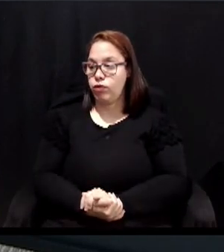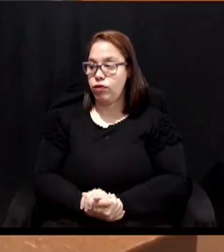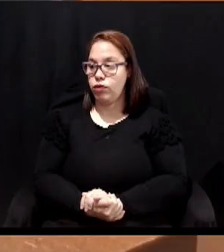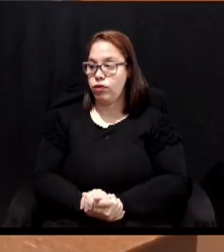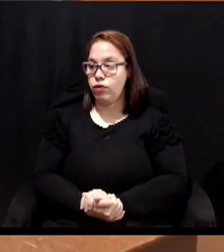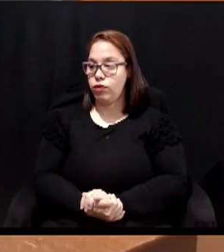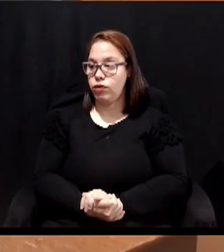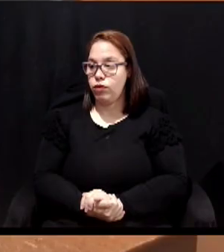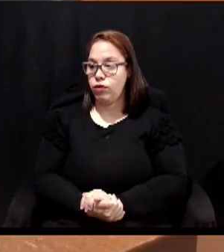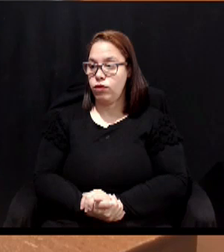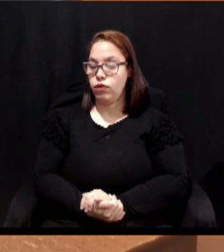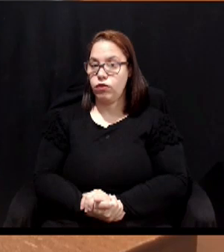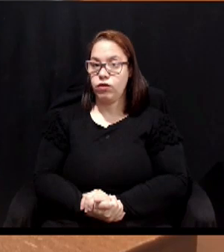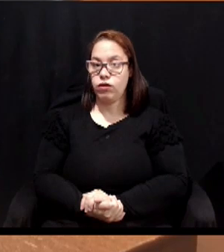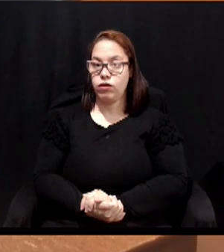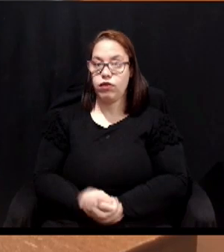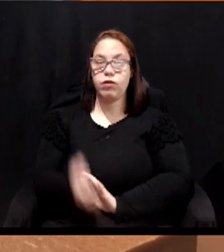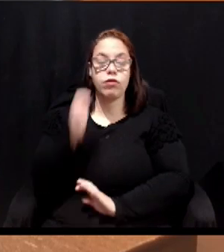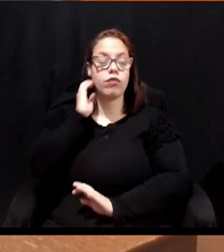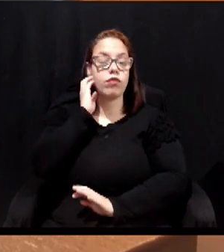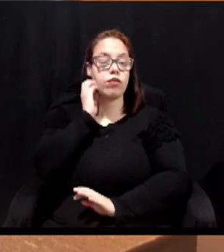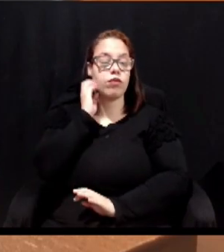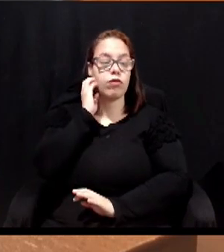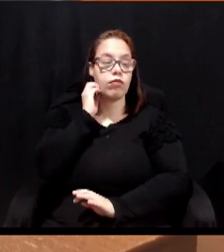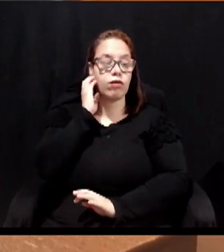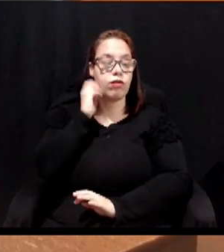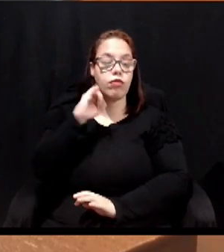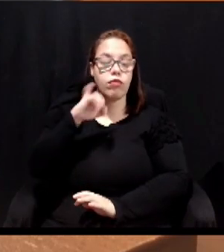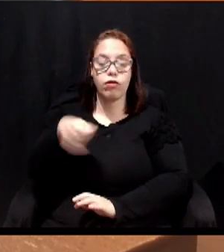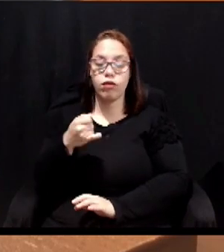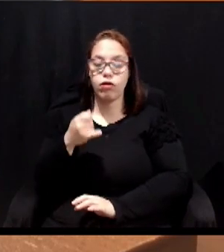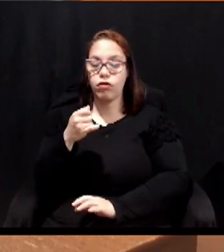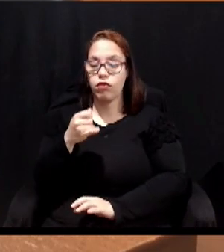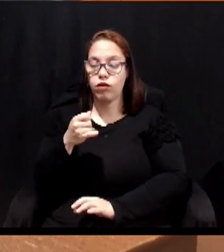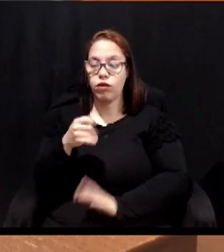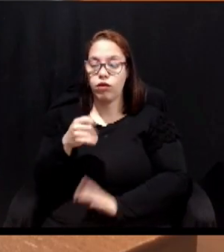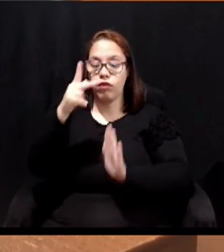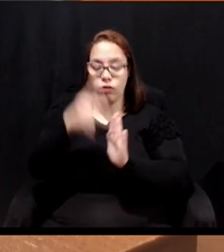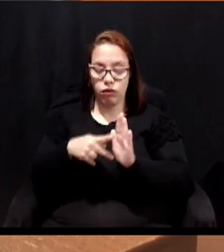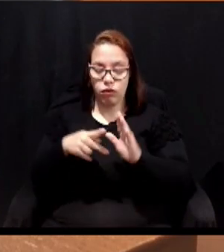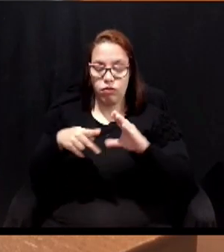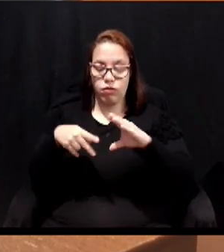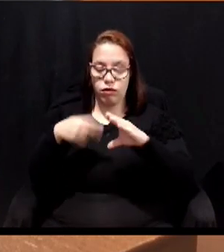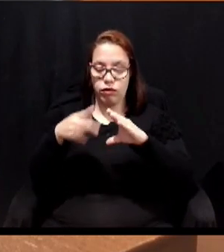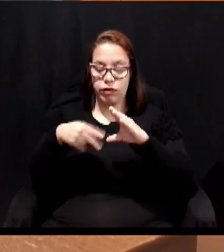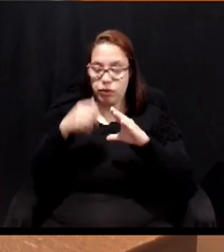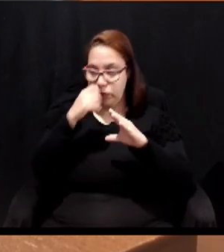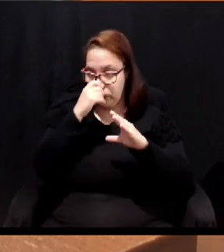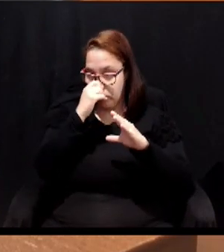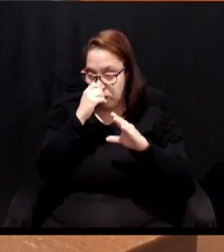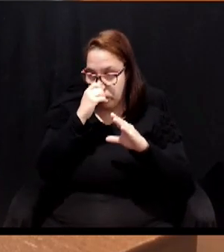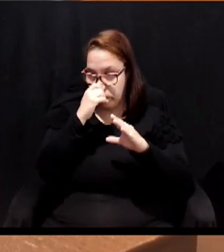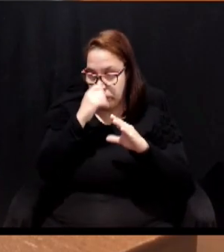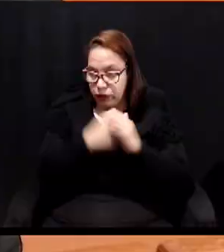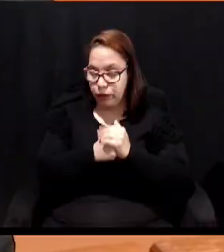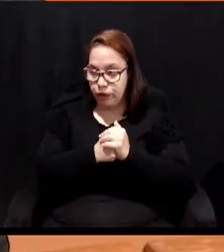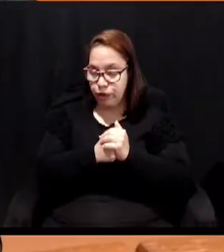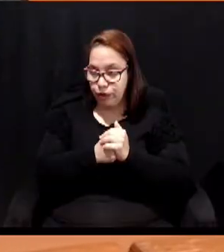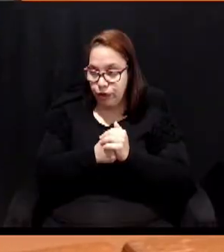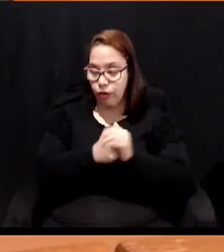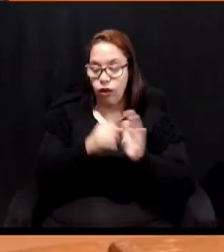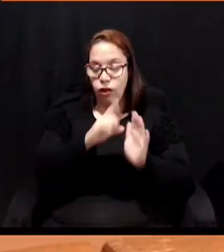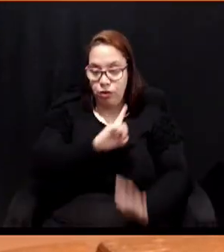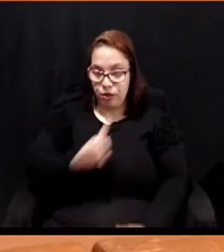Até aproveitando para dizer que a própria Câmara quando tem uma diretoria de